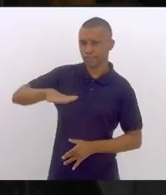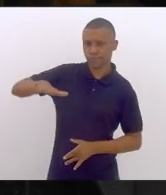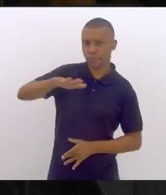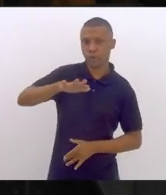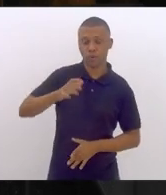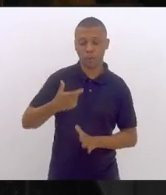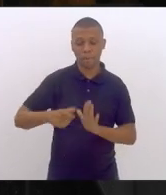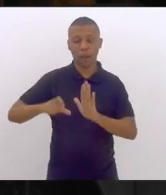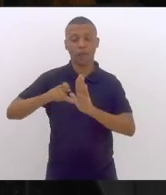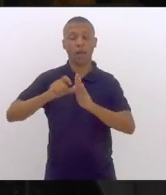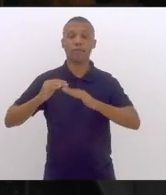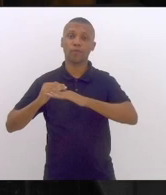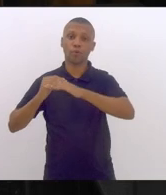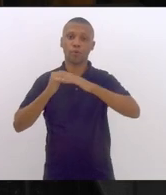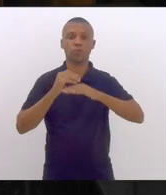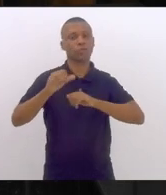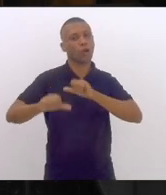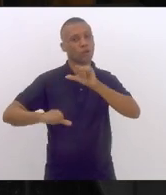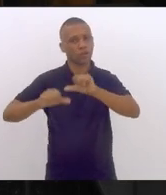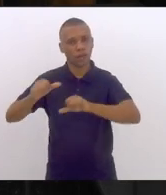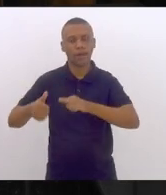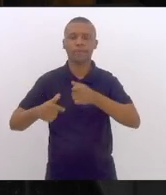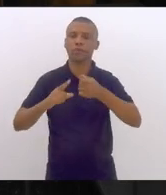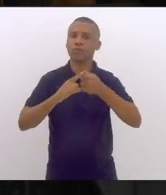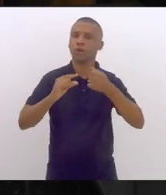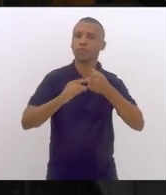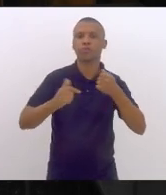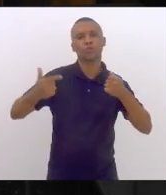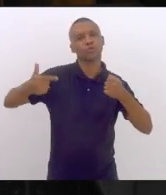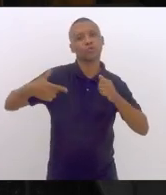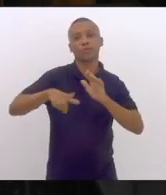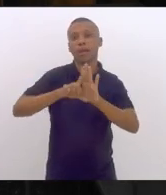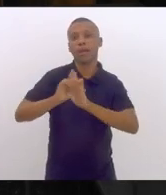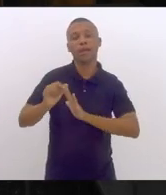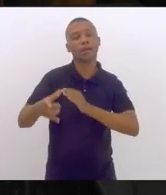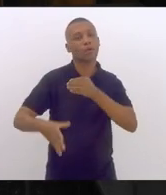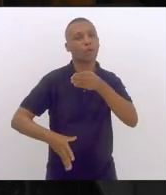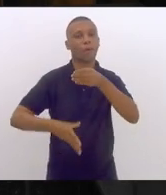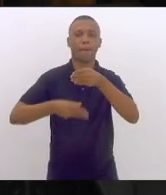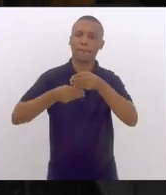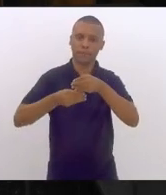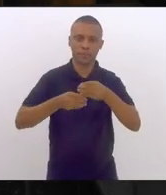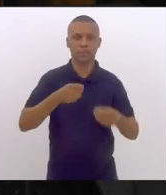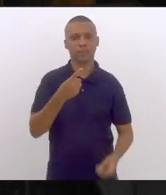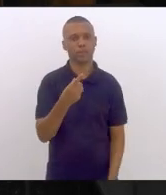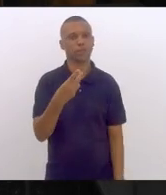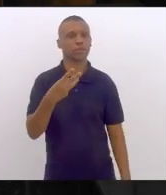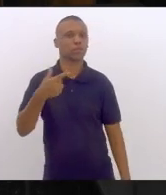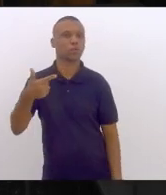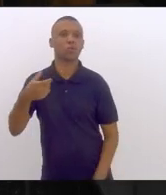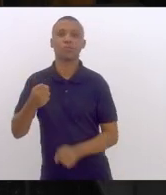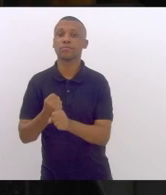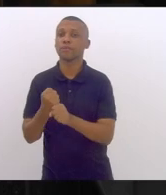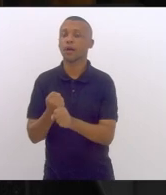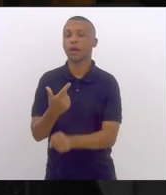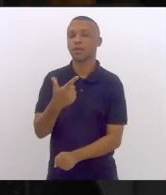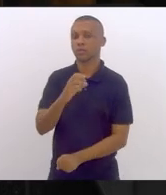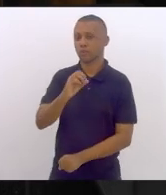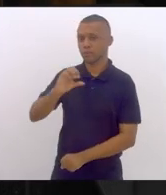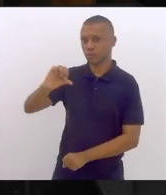parágrafo único do artigo segundo da lei complementar 132 de 2009